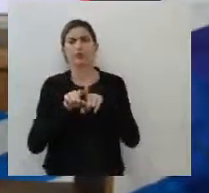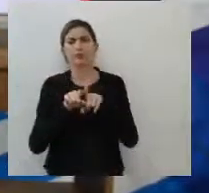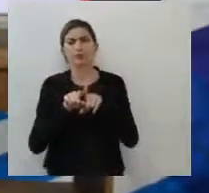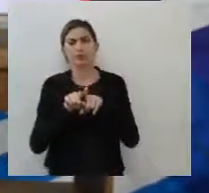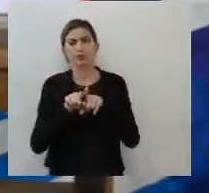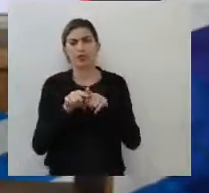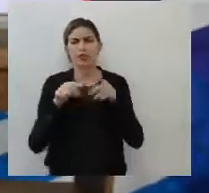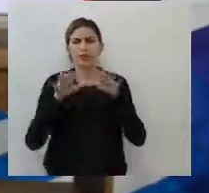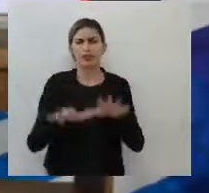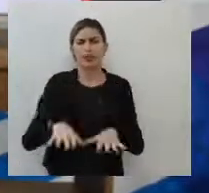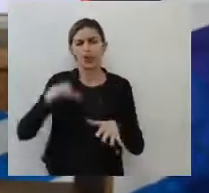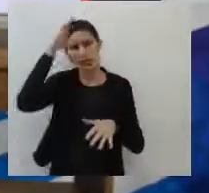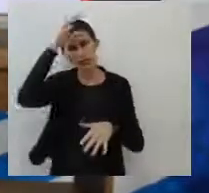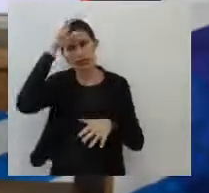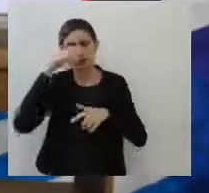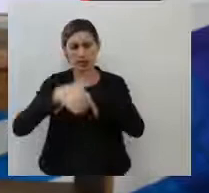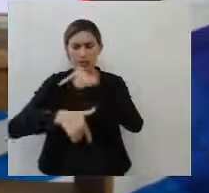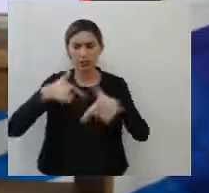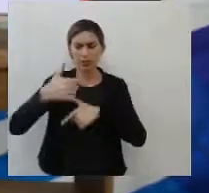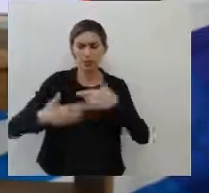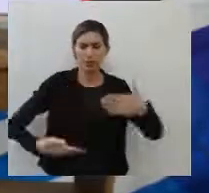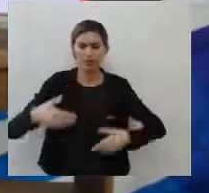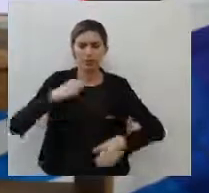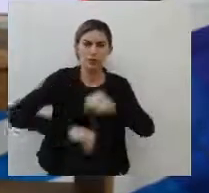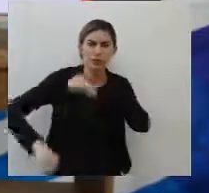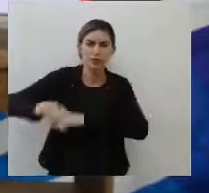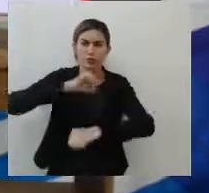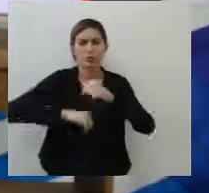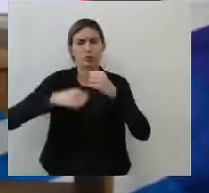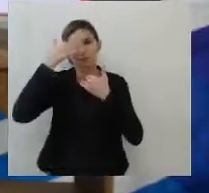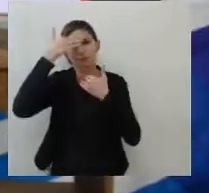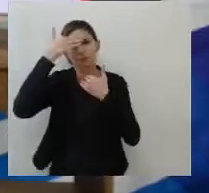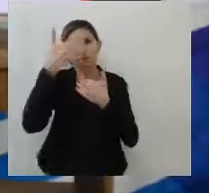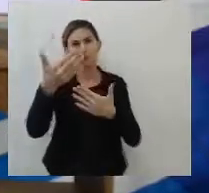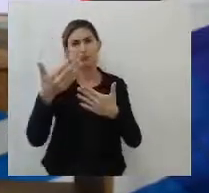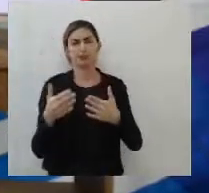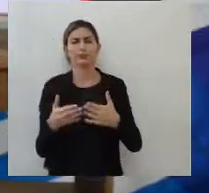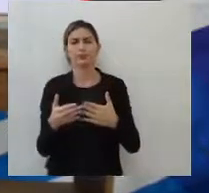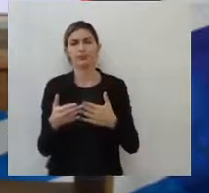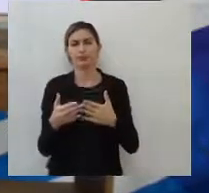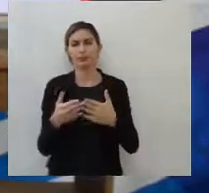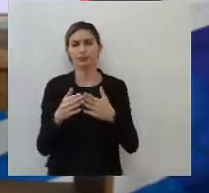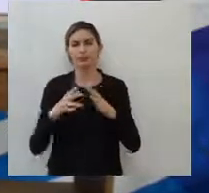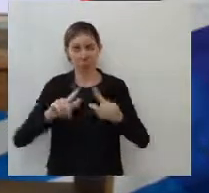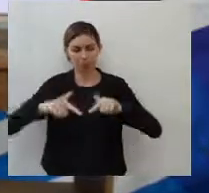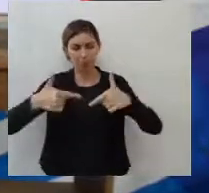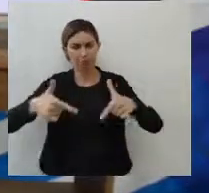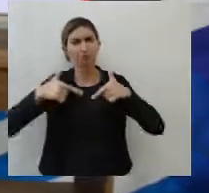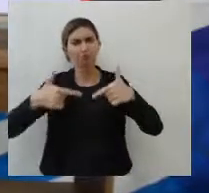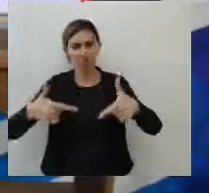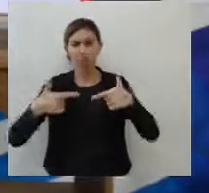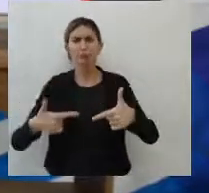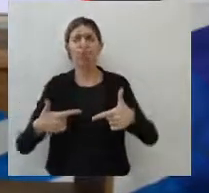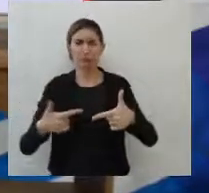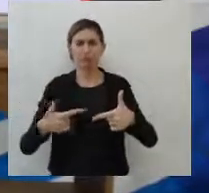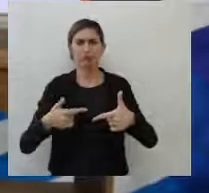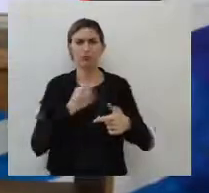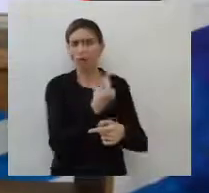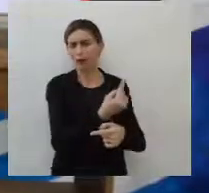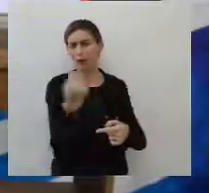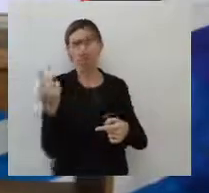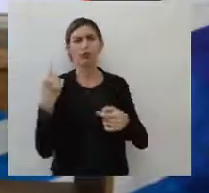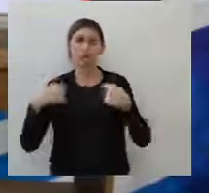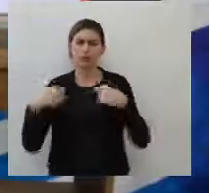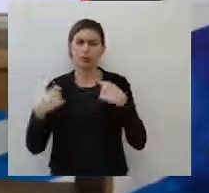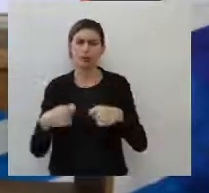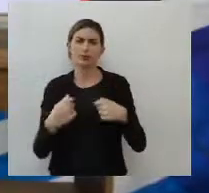você tio e tia dos serviços gerais. Muito obrigado. A luta é grande. Cada um de nós tem que